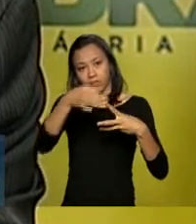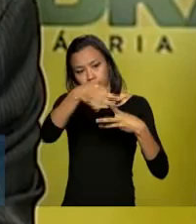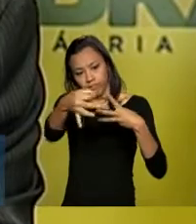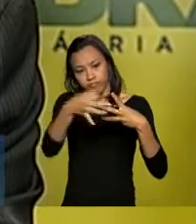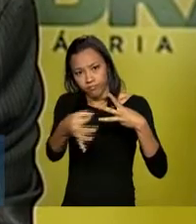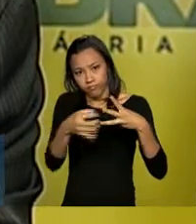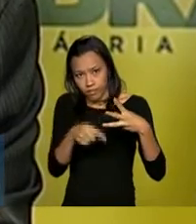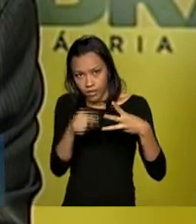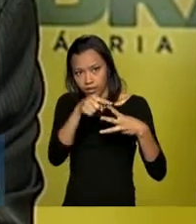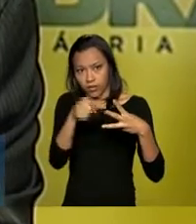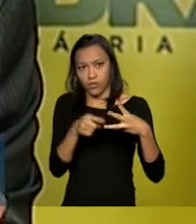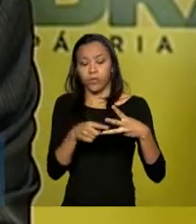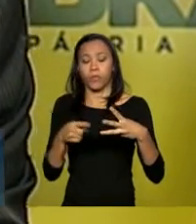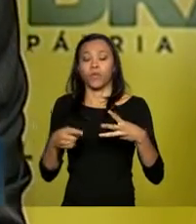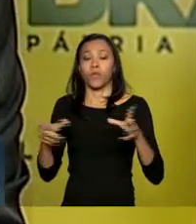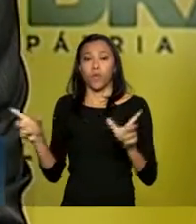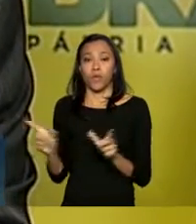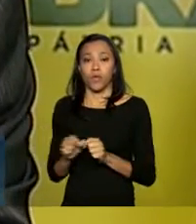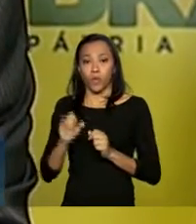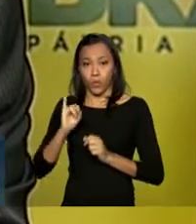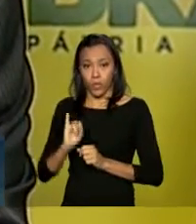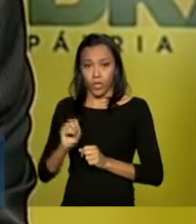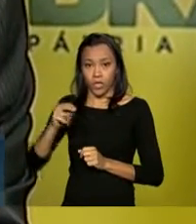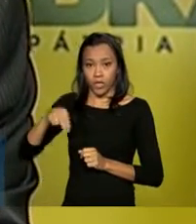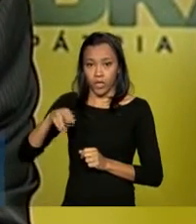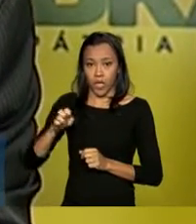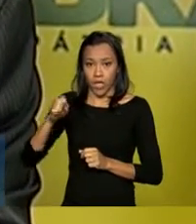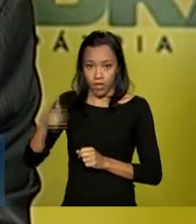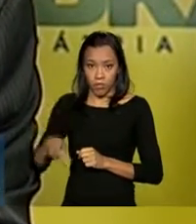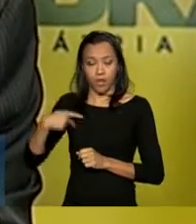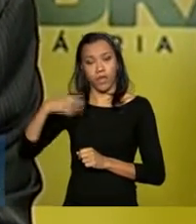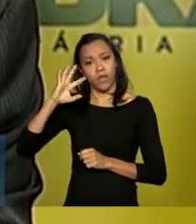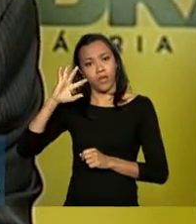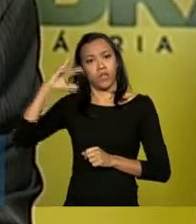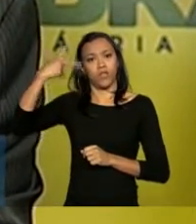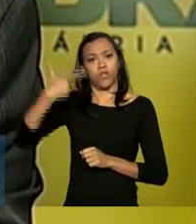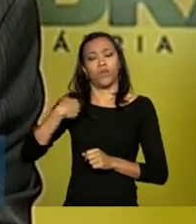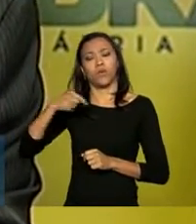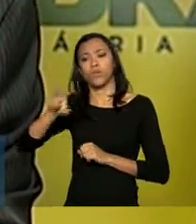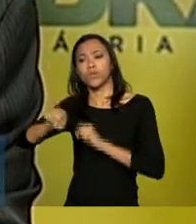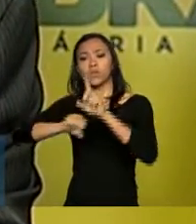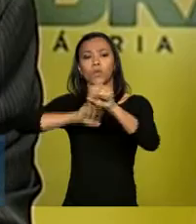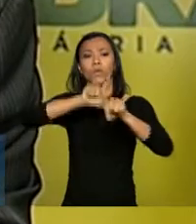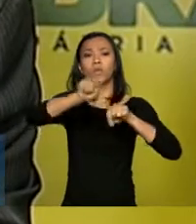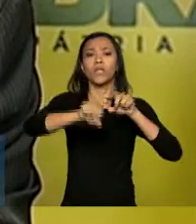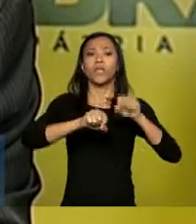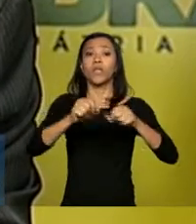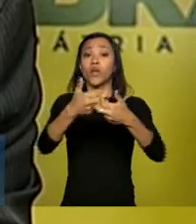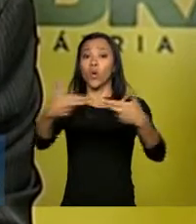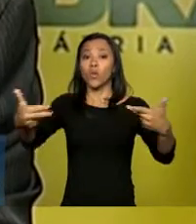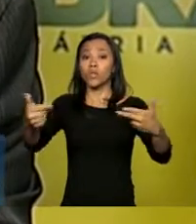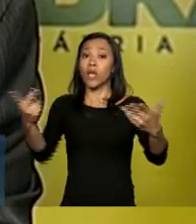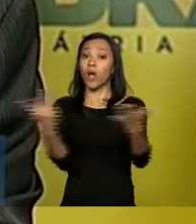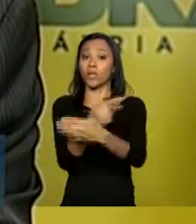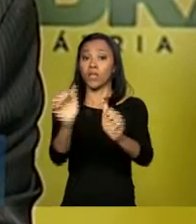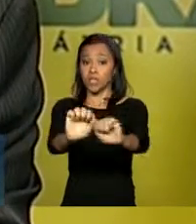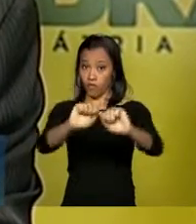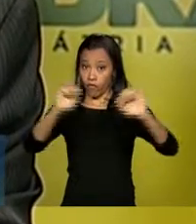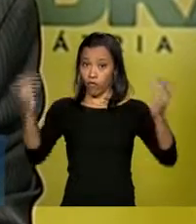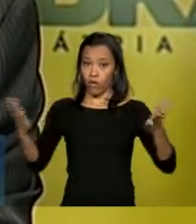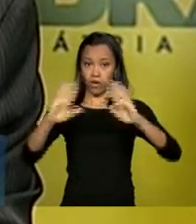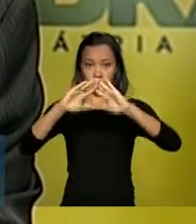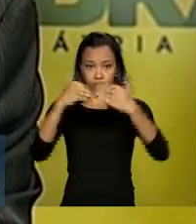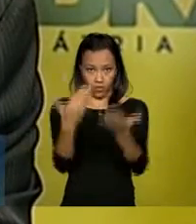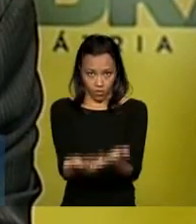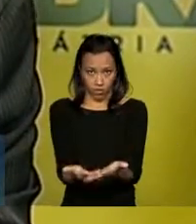tentou, o INEP decidiu pegar, capturar vários fatores externos e fatores externos que deformam